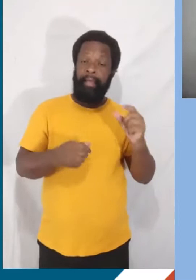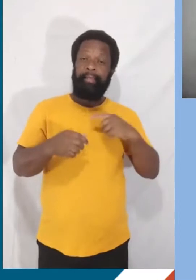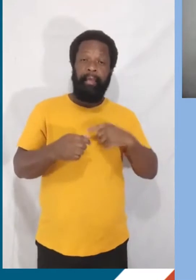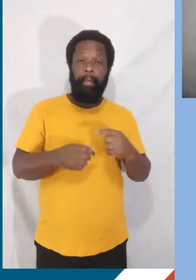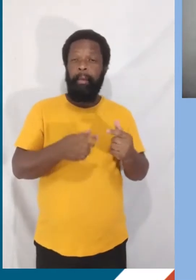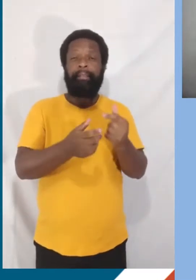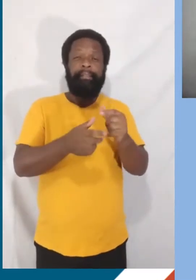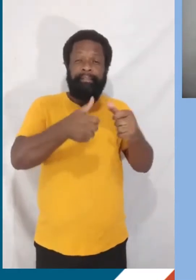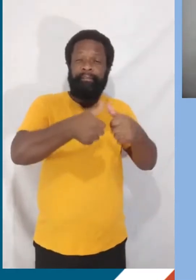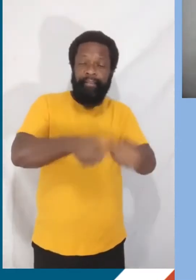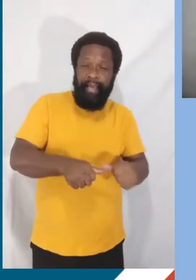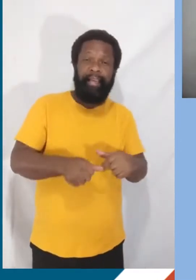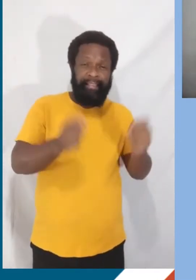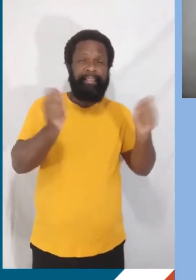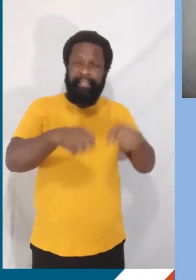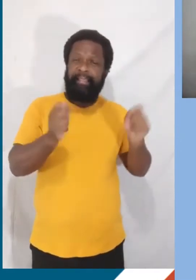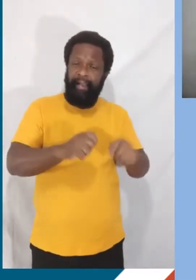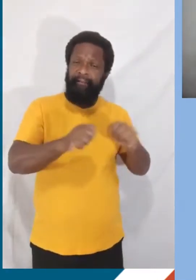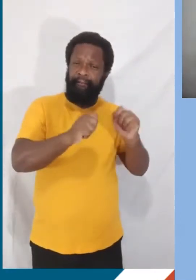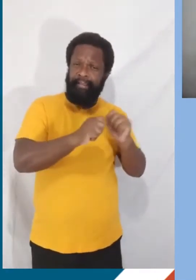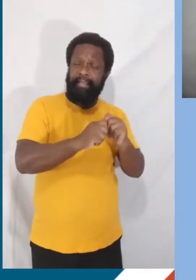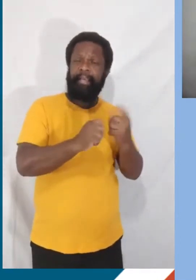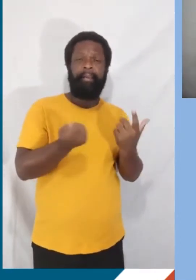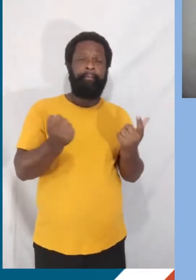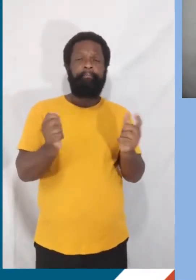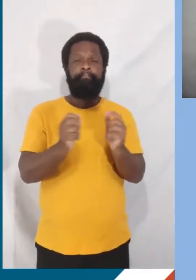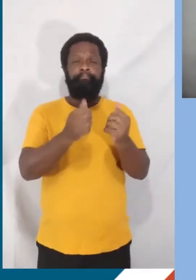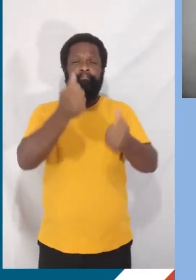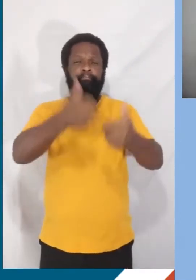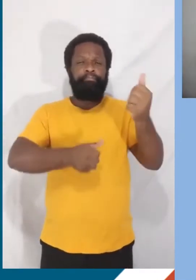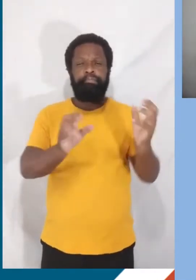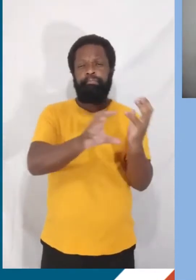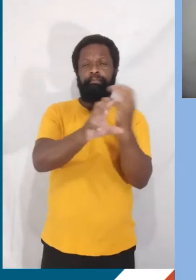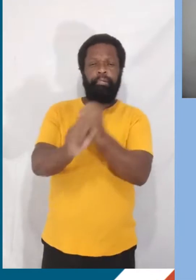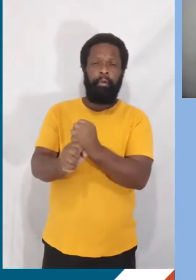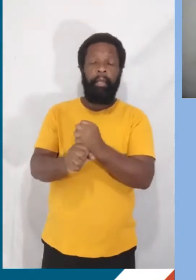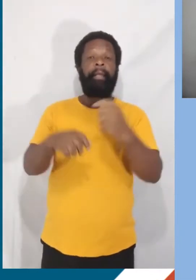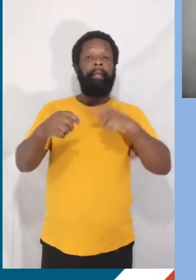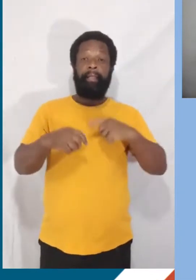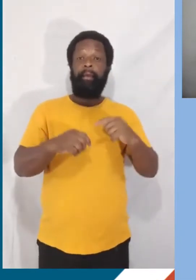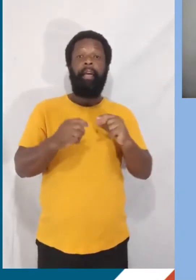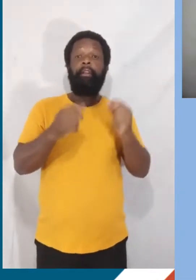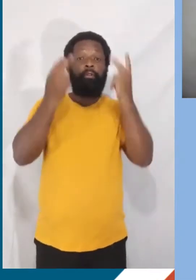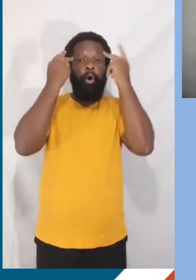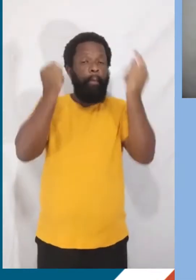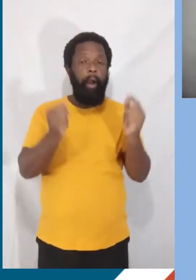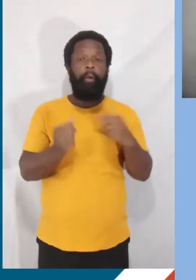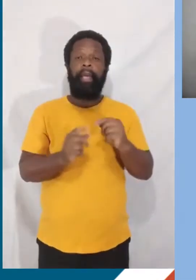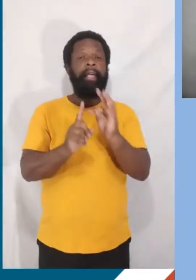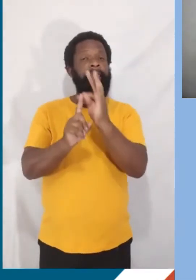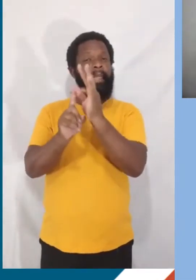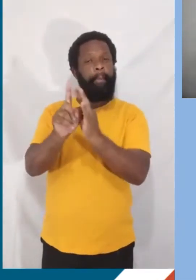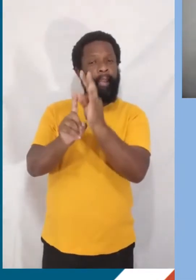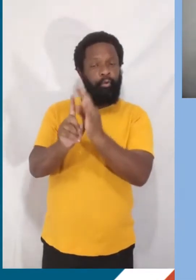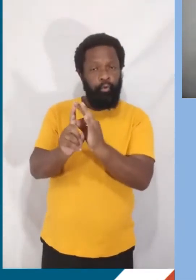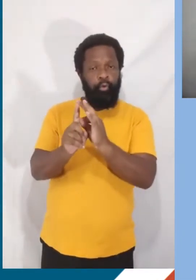numa condição favorável, uma condição que seja propícia para você fazer essa discussão, em que vai ter que estar nas condições